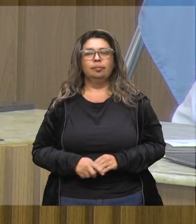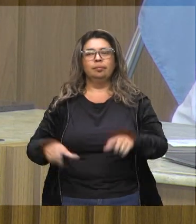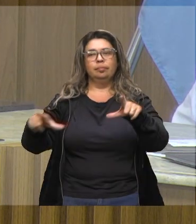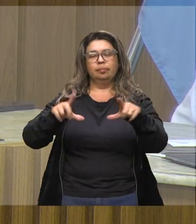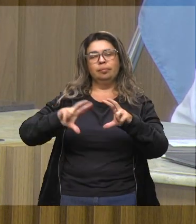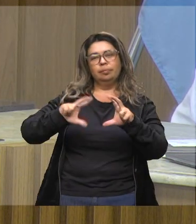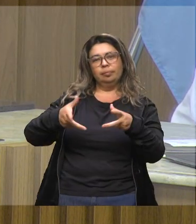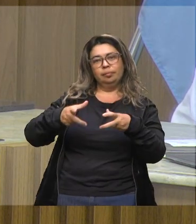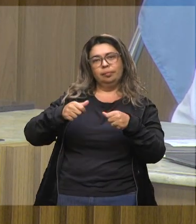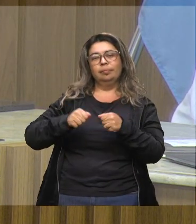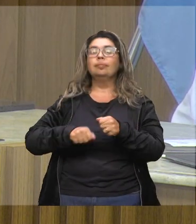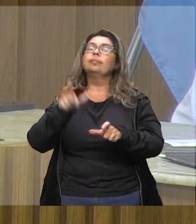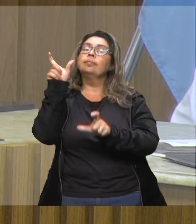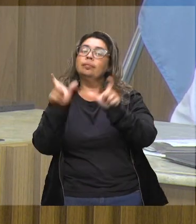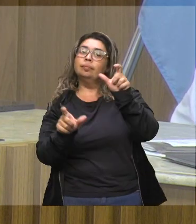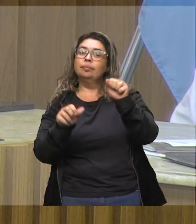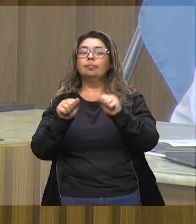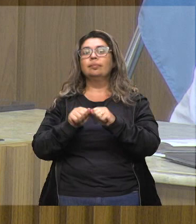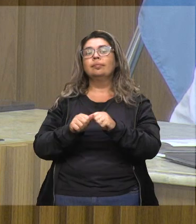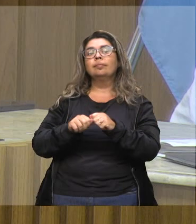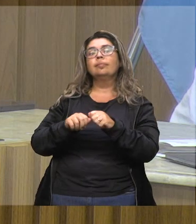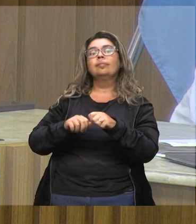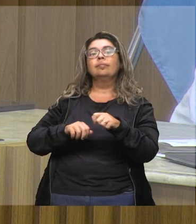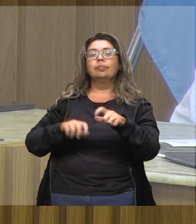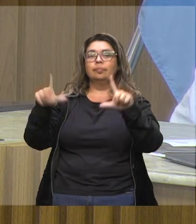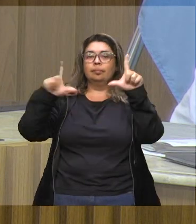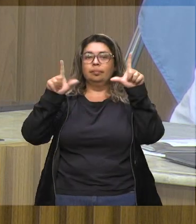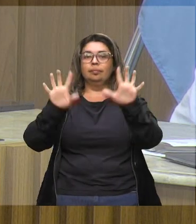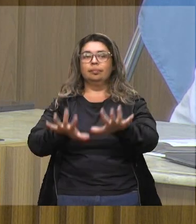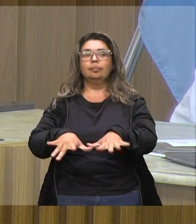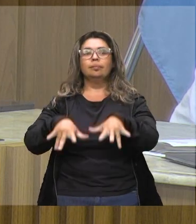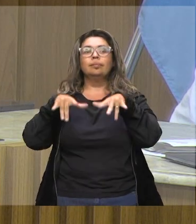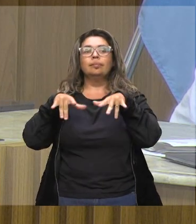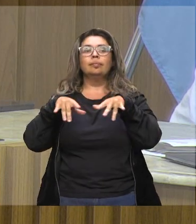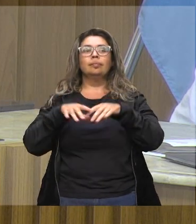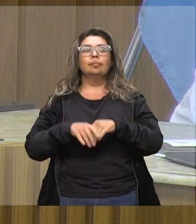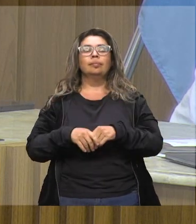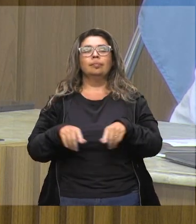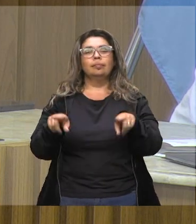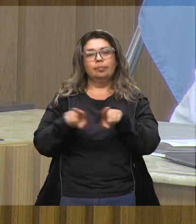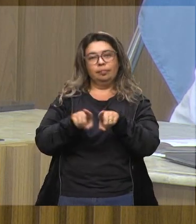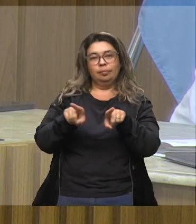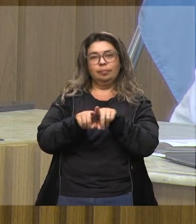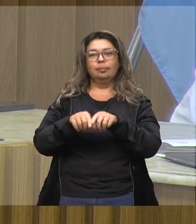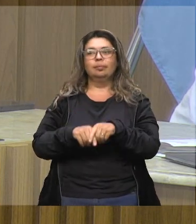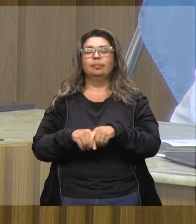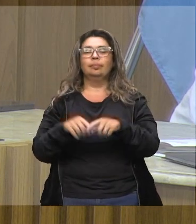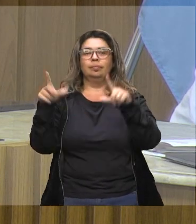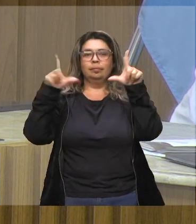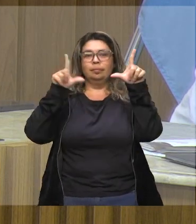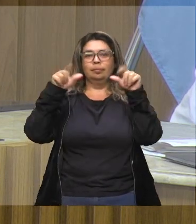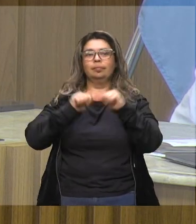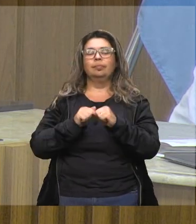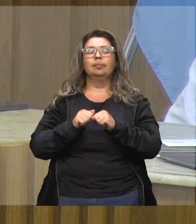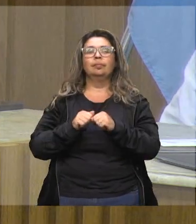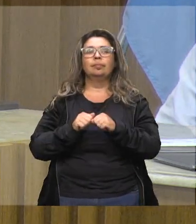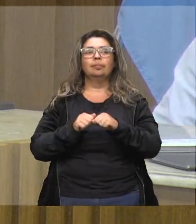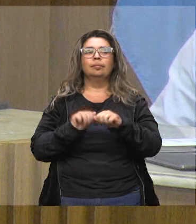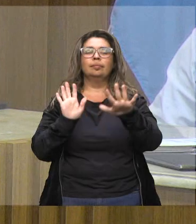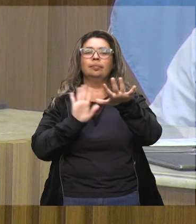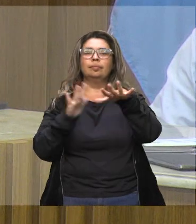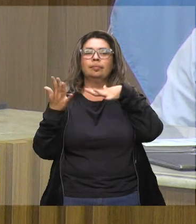o público que nos assiste aqui no plenário, boa noite. Aqueles que estão nos assistindo também pelas diversas mídias